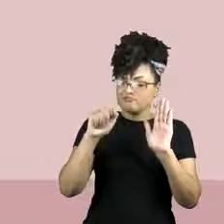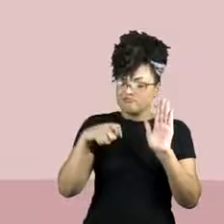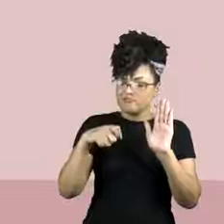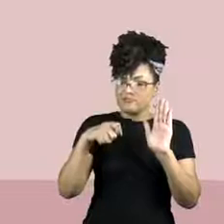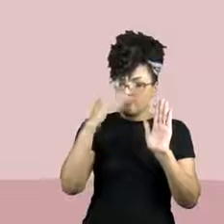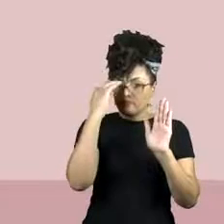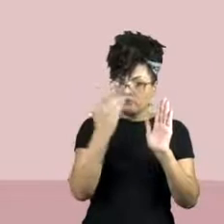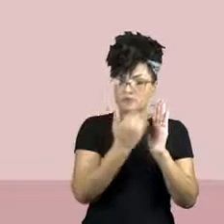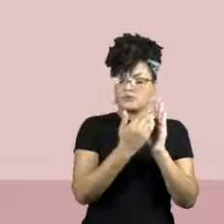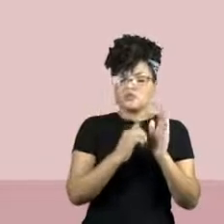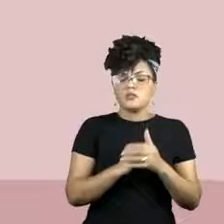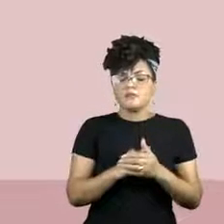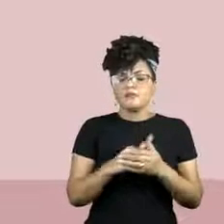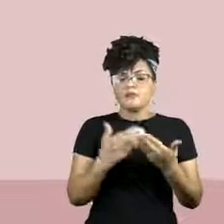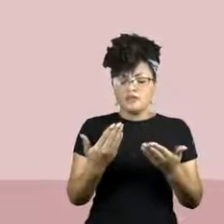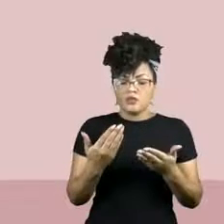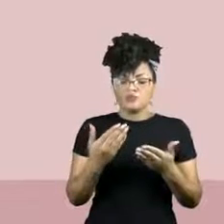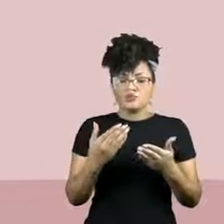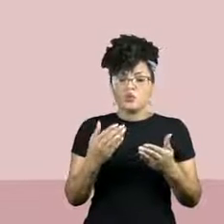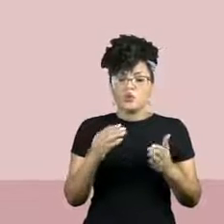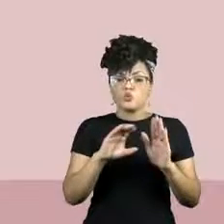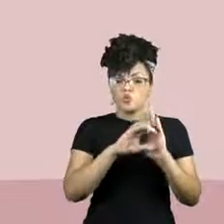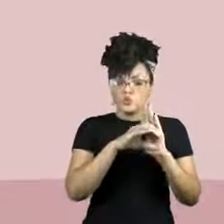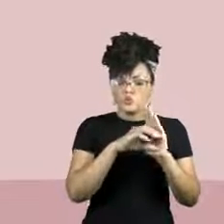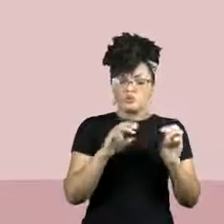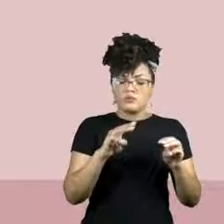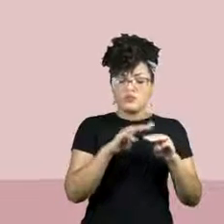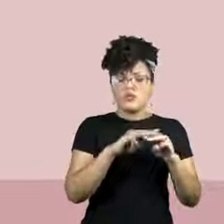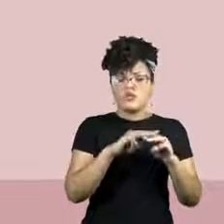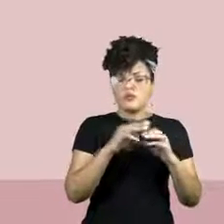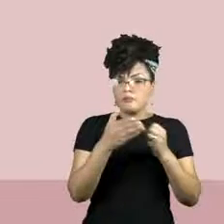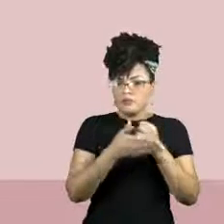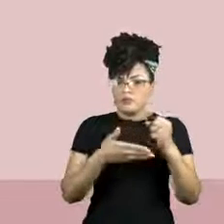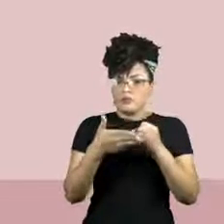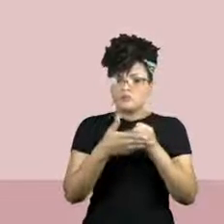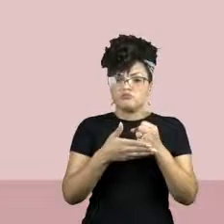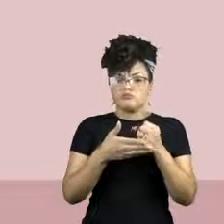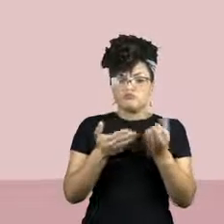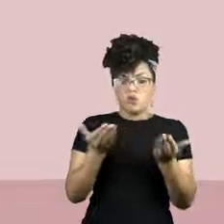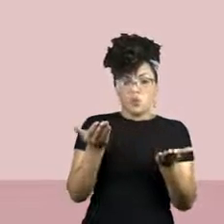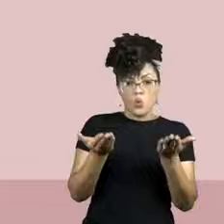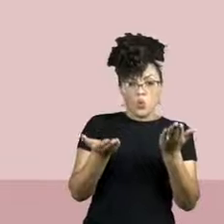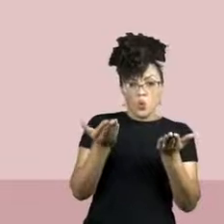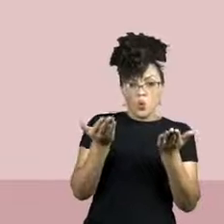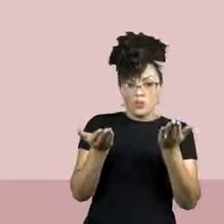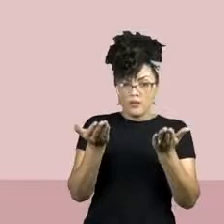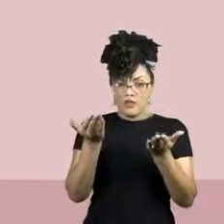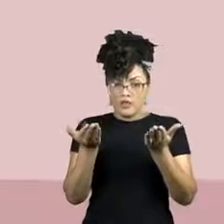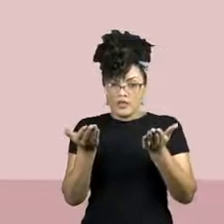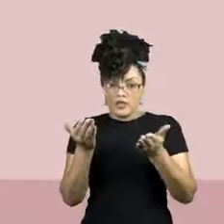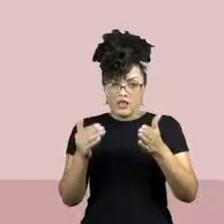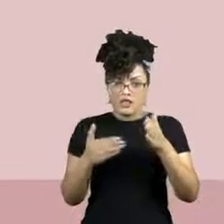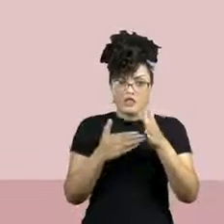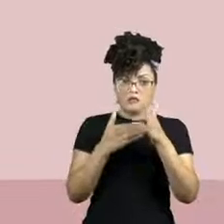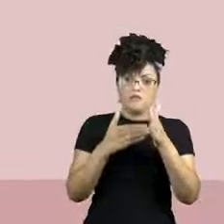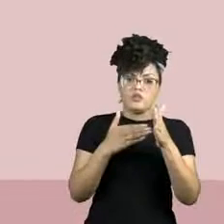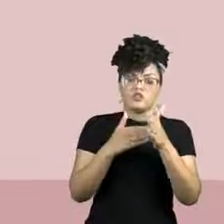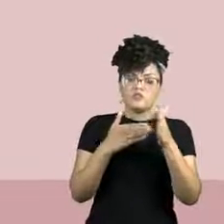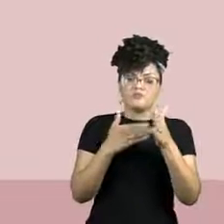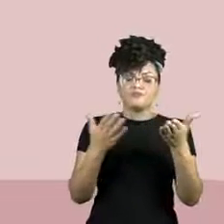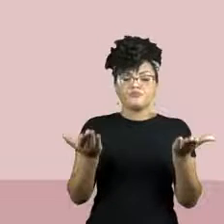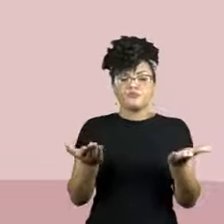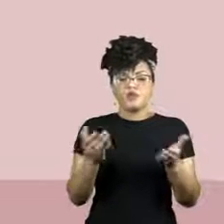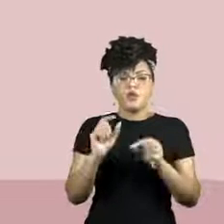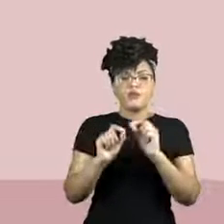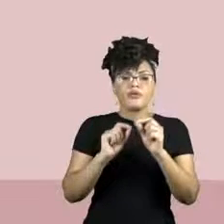estar conceituando basicamente o que é chamado de equilíbrio limite, tá? Métodos de equilíbrio limite,